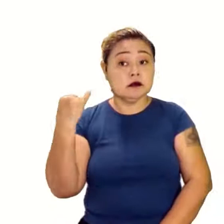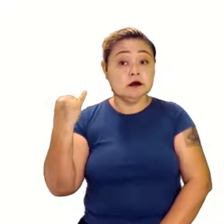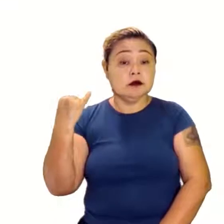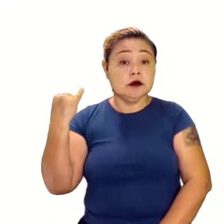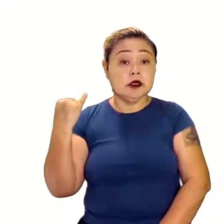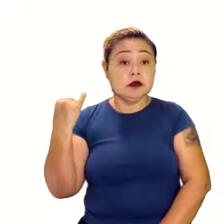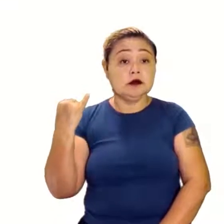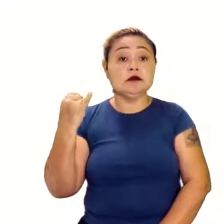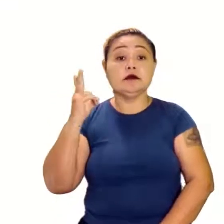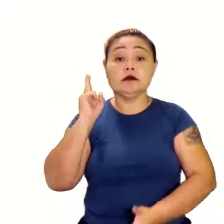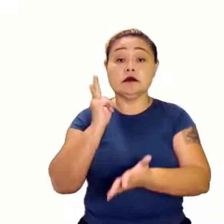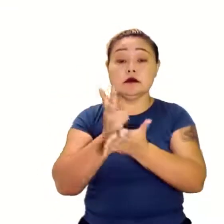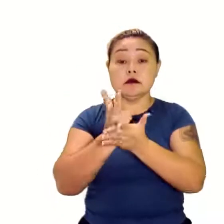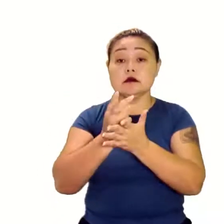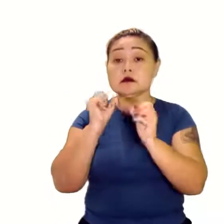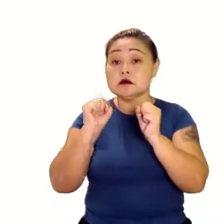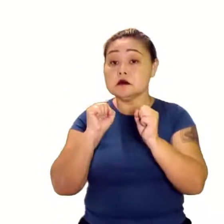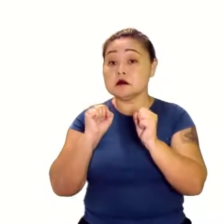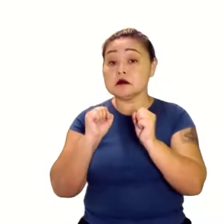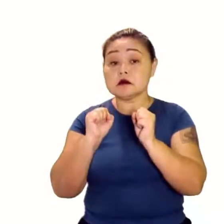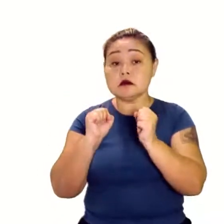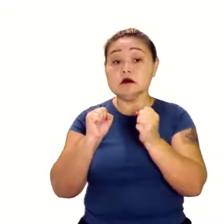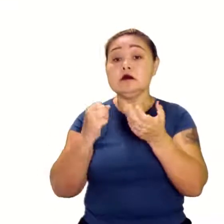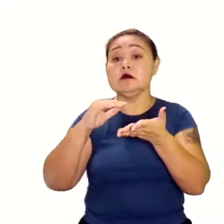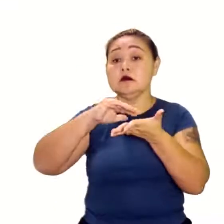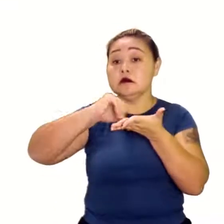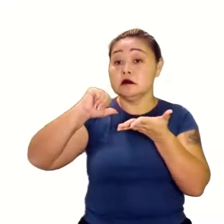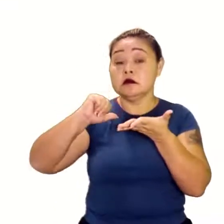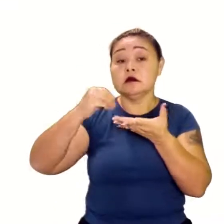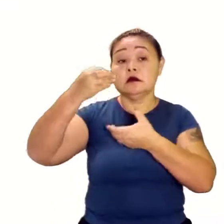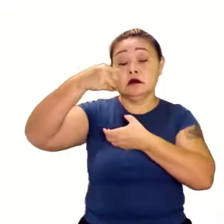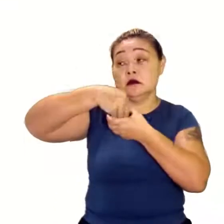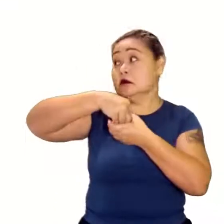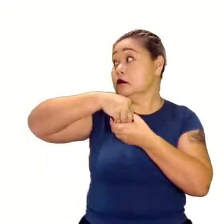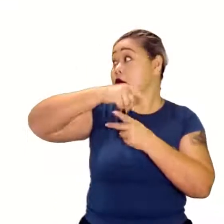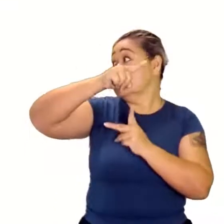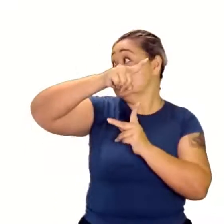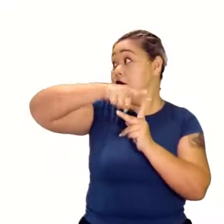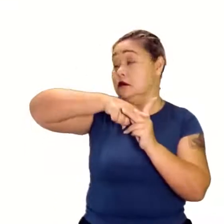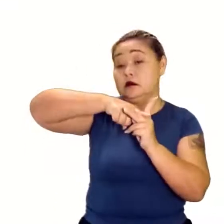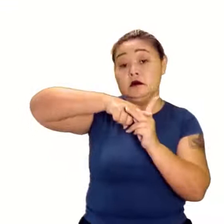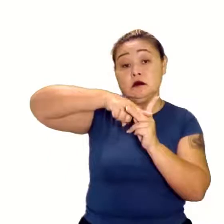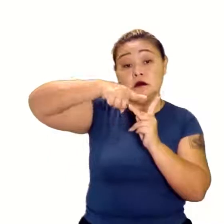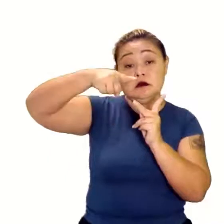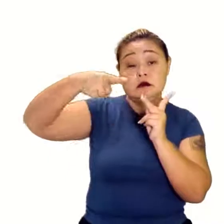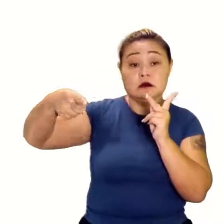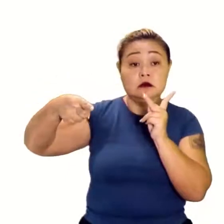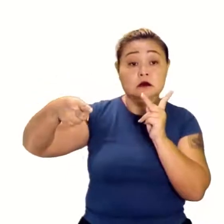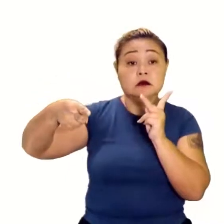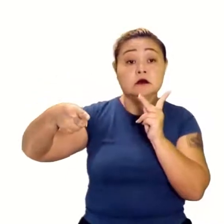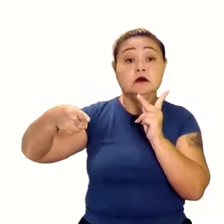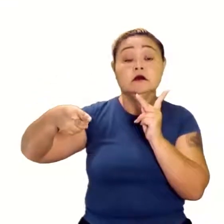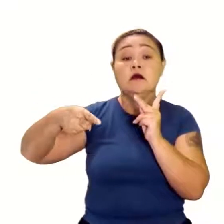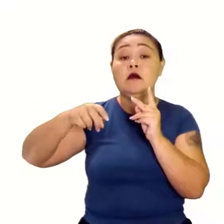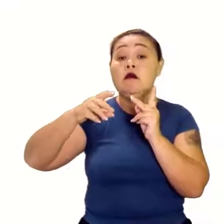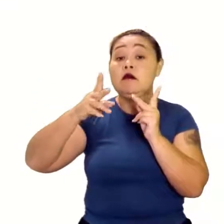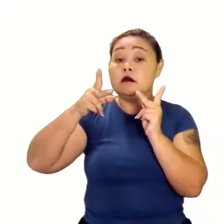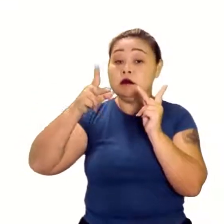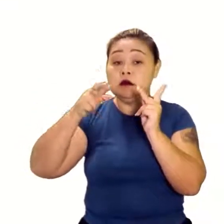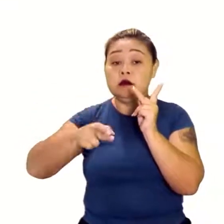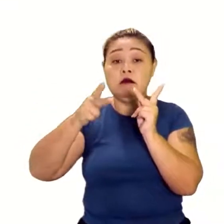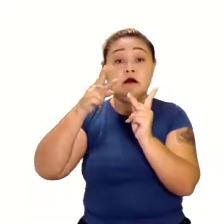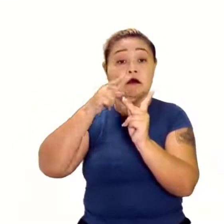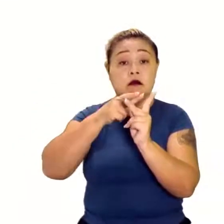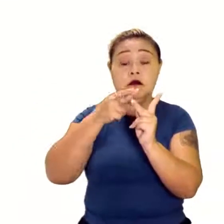Importante. Da mesma forma que podemos tirar o número de dentro do radical, cortando